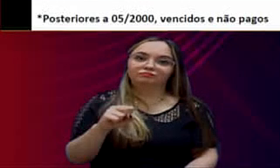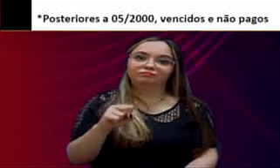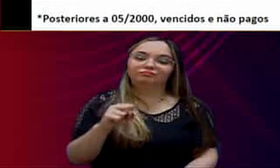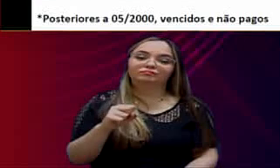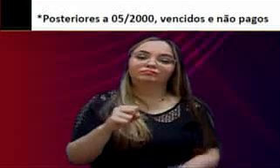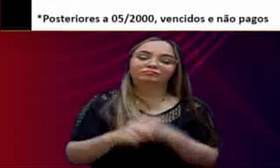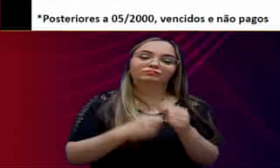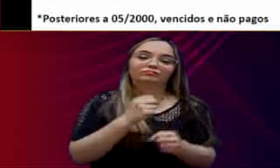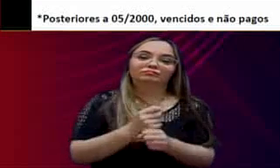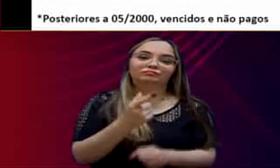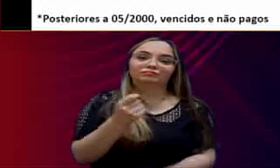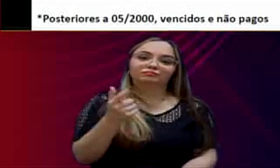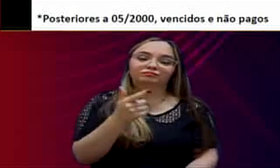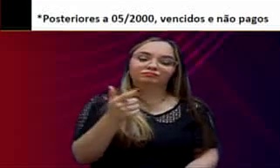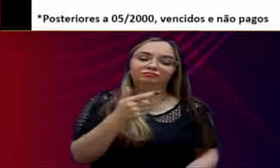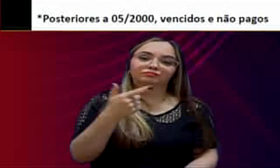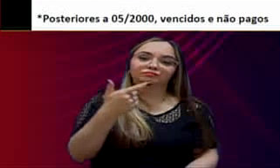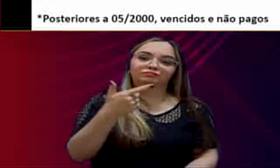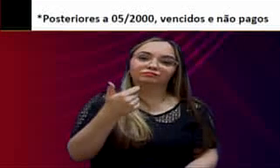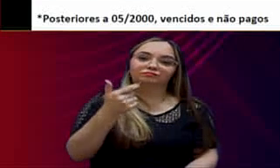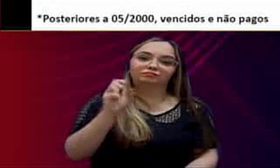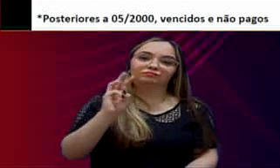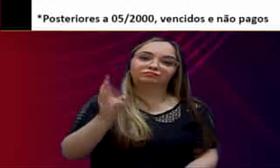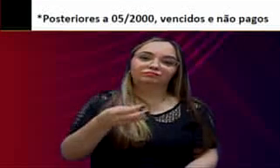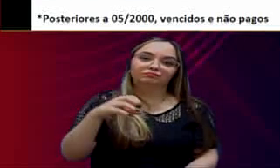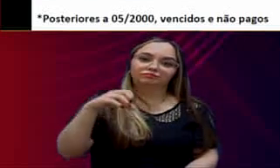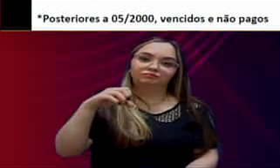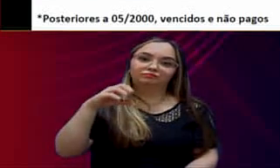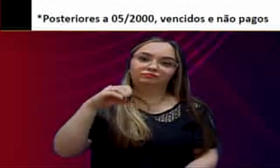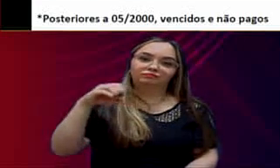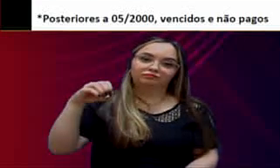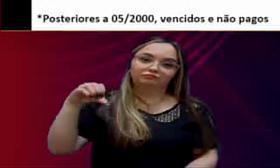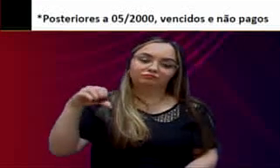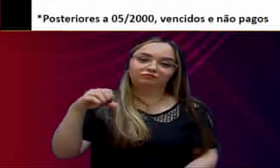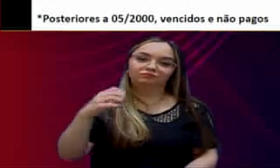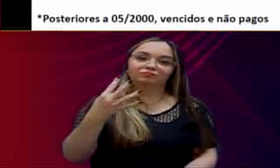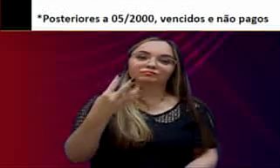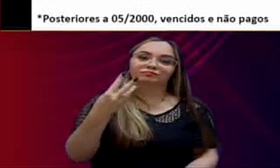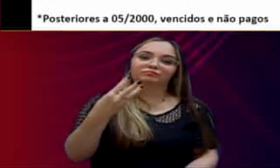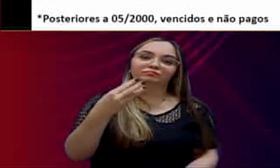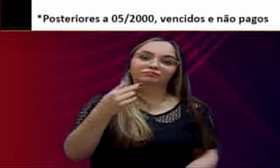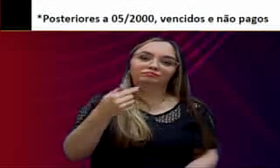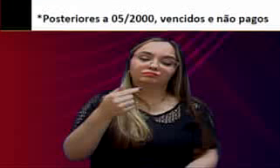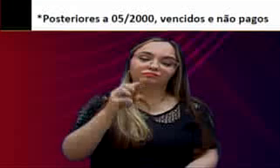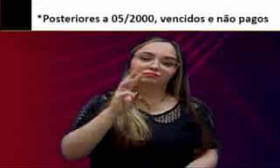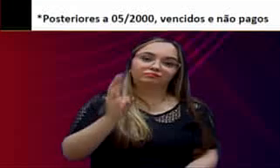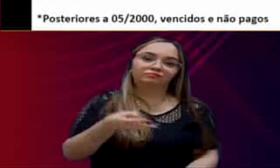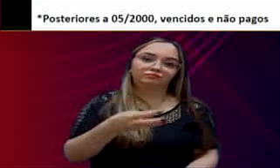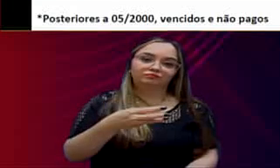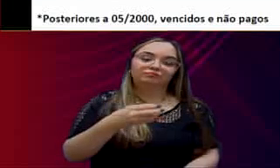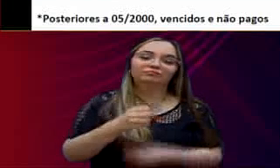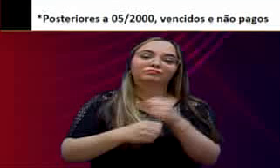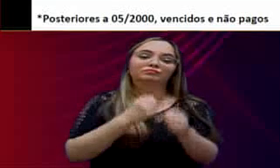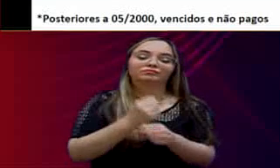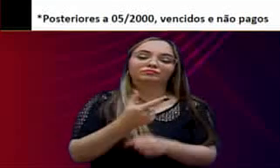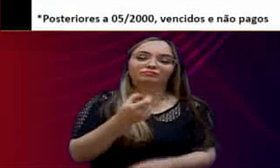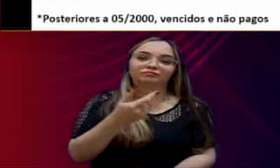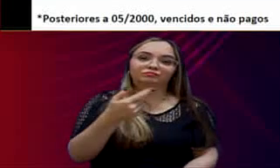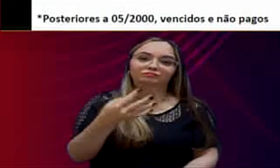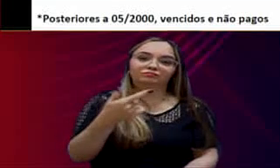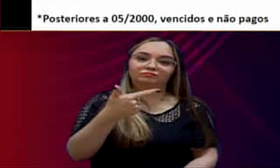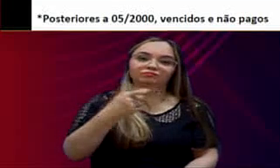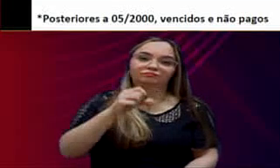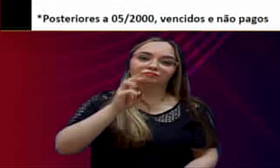22 12 milhões e 9 23 47 milhões 279 24 29